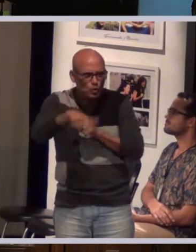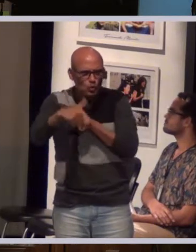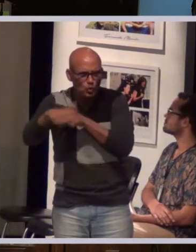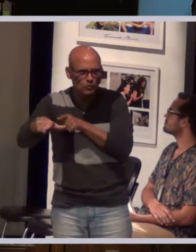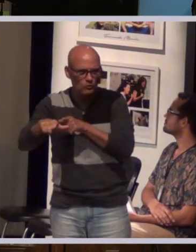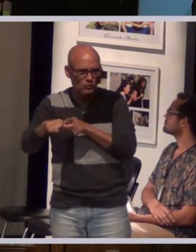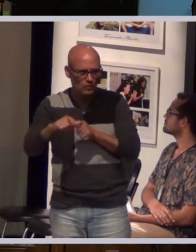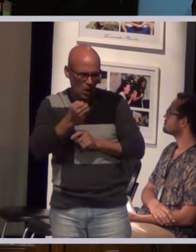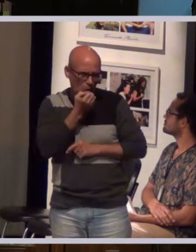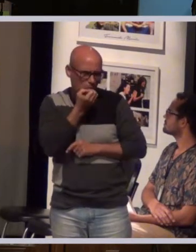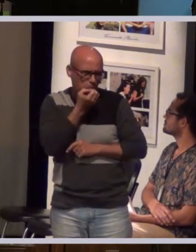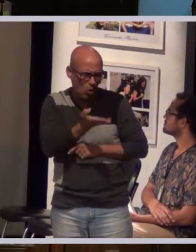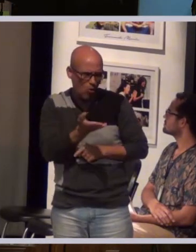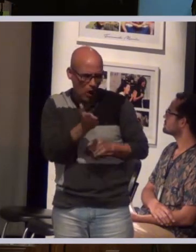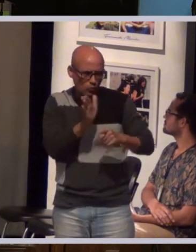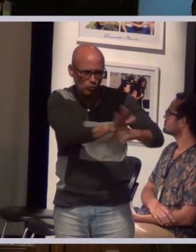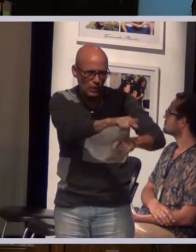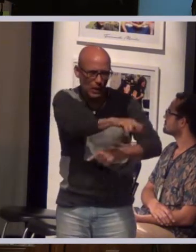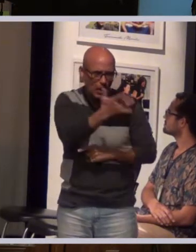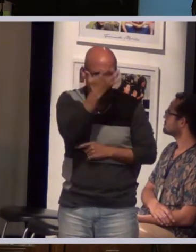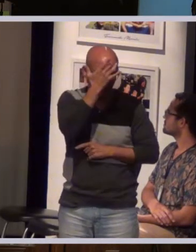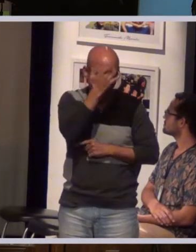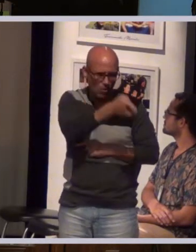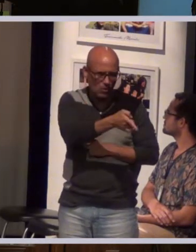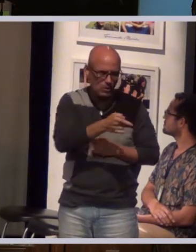do estudante surdo memorizar?